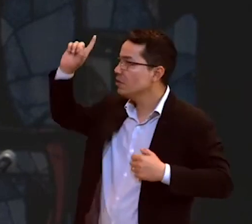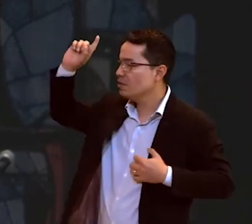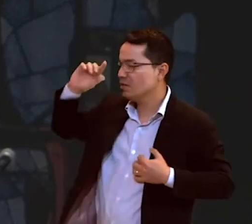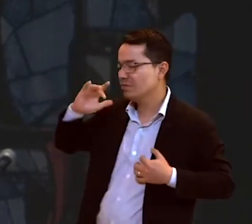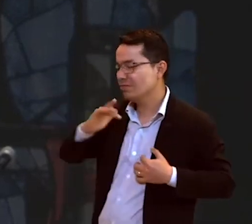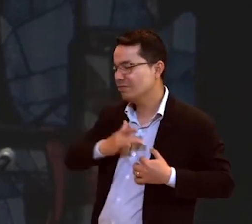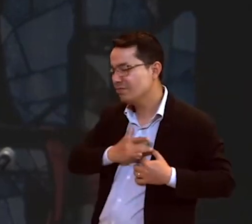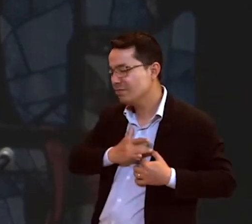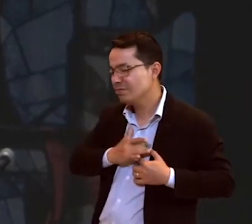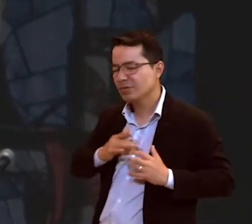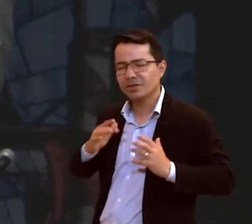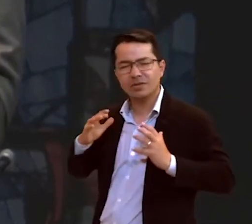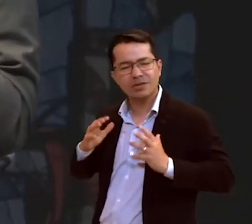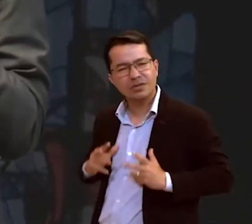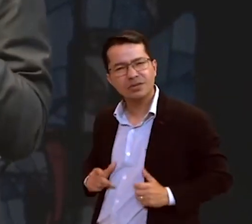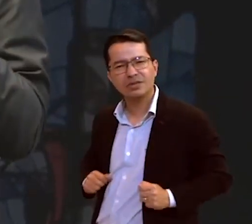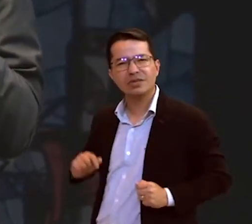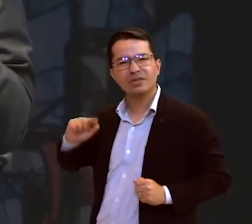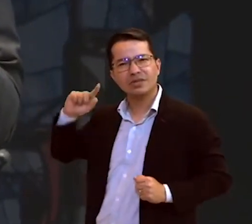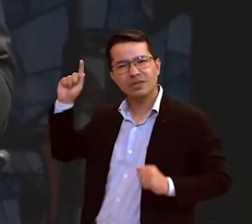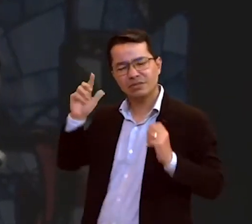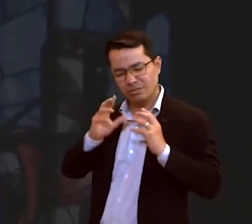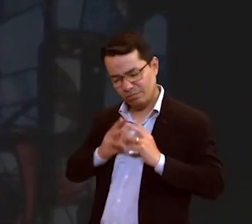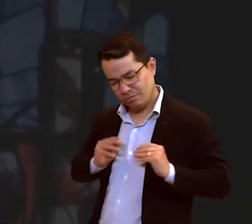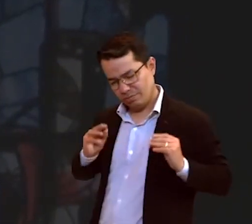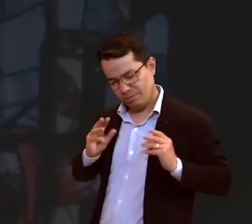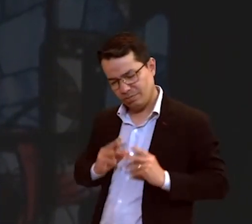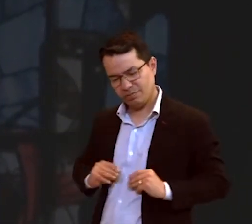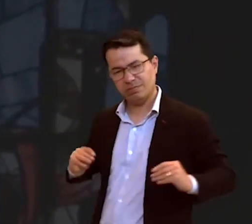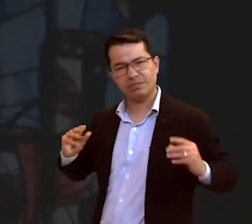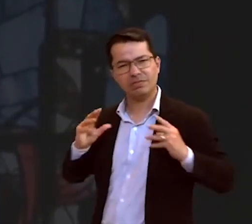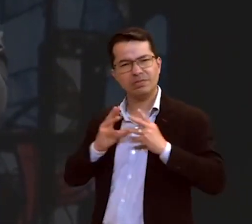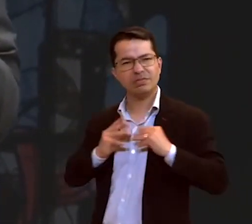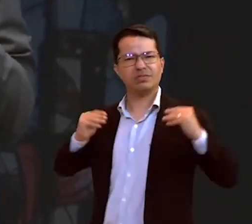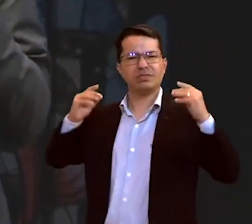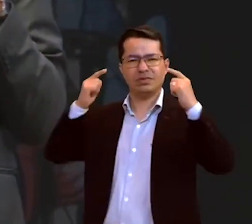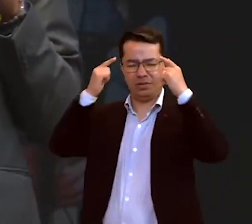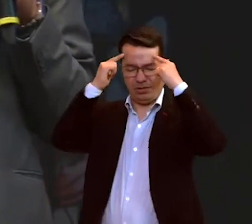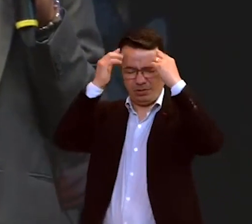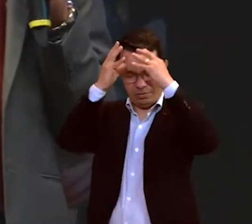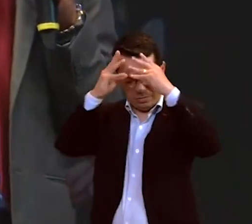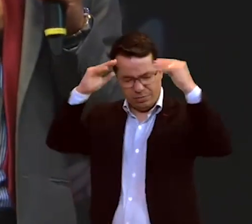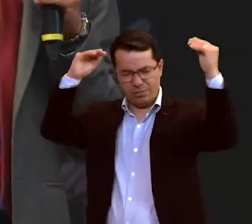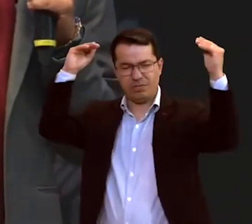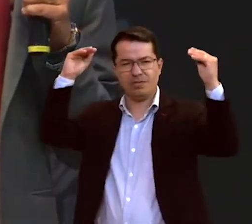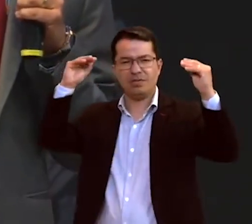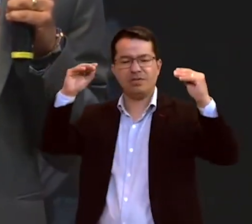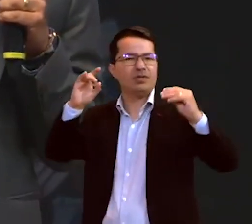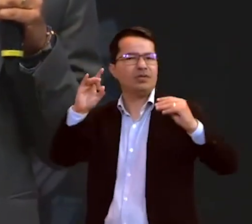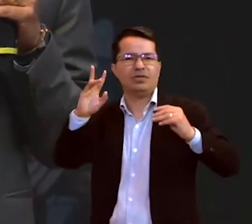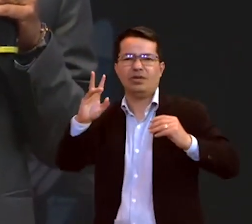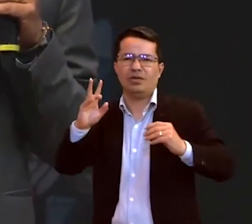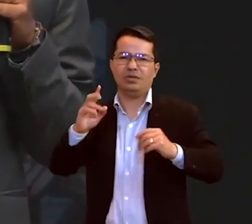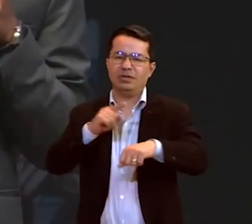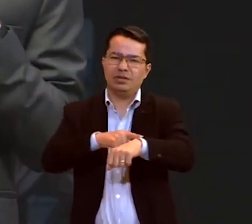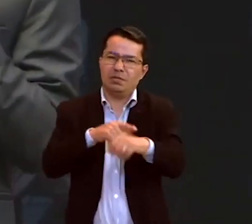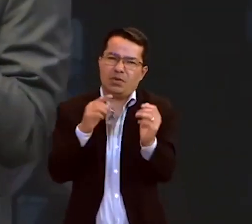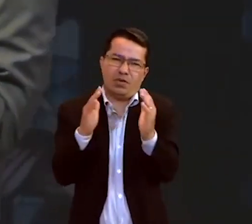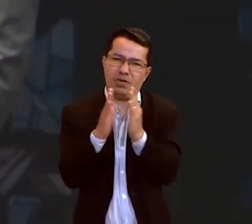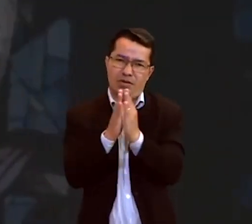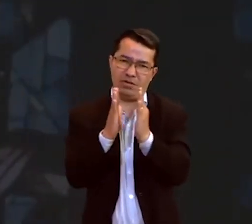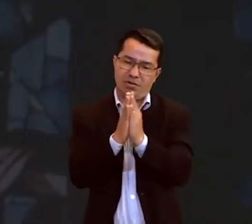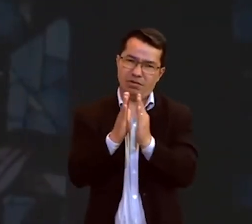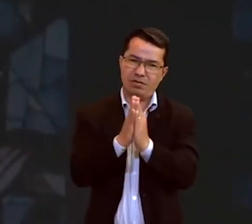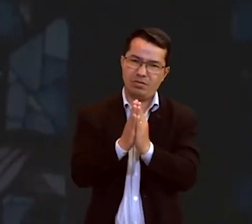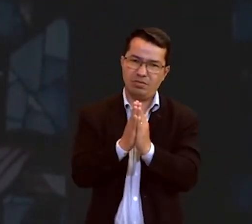restaurou, Ele foi sarando, e Ele foi fazendo algo que só era possível em oração. E às vezes eu e